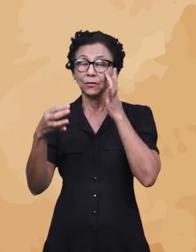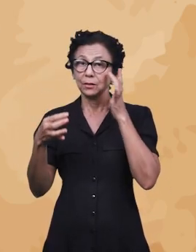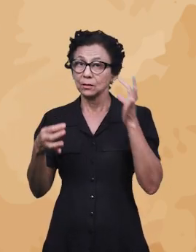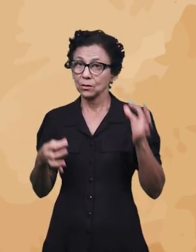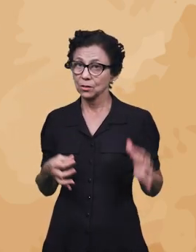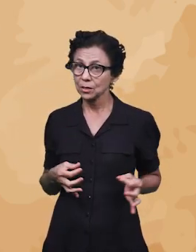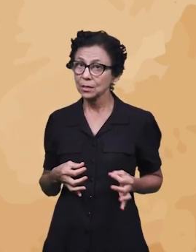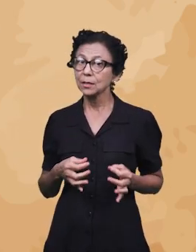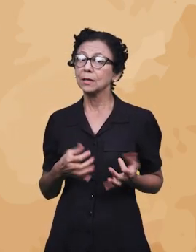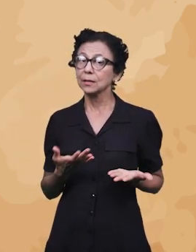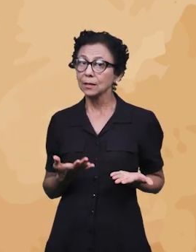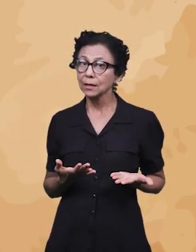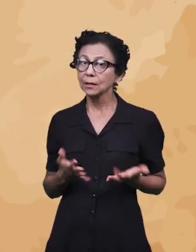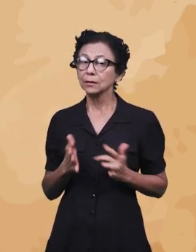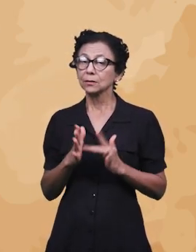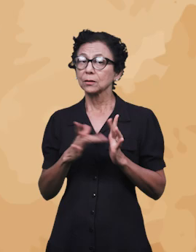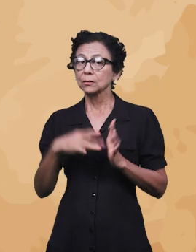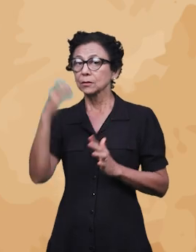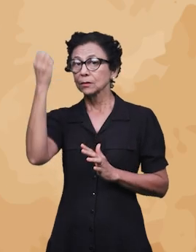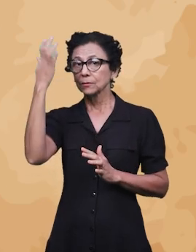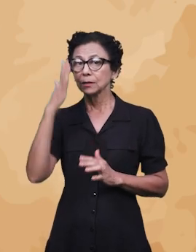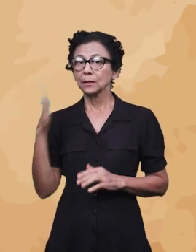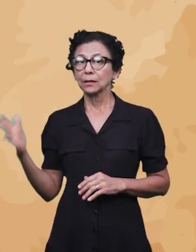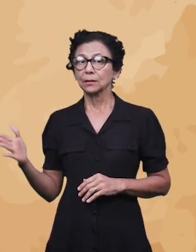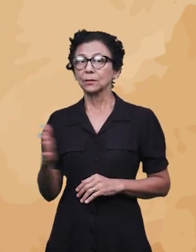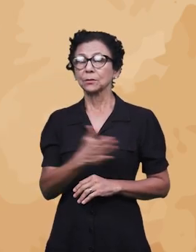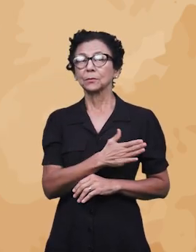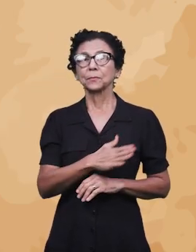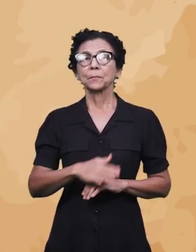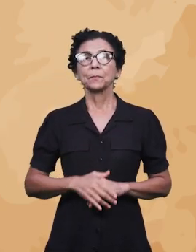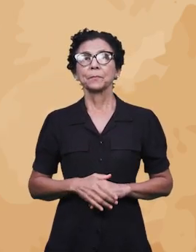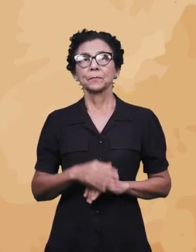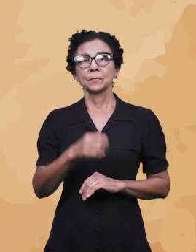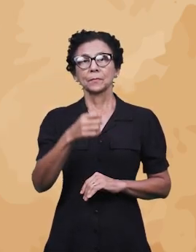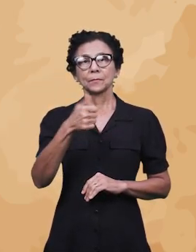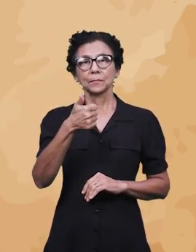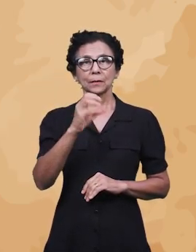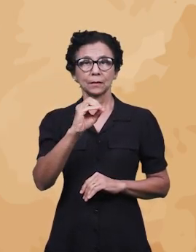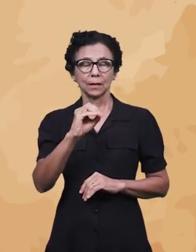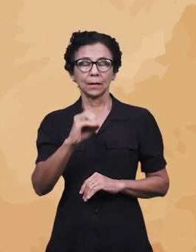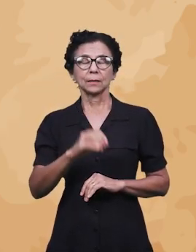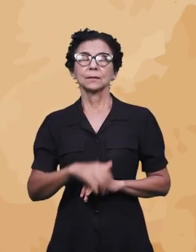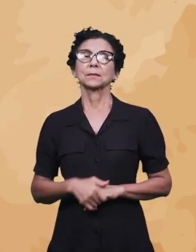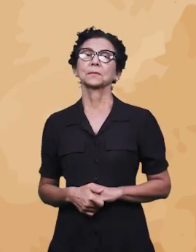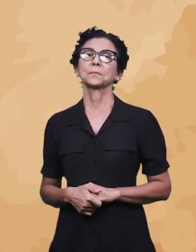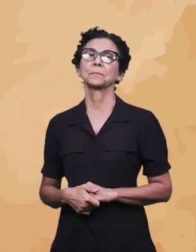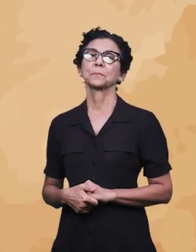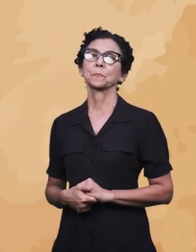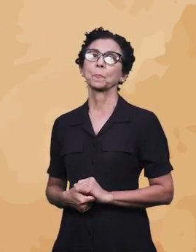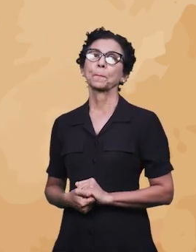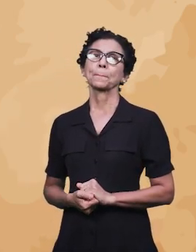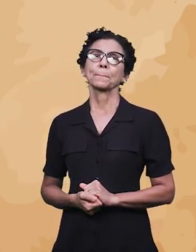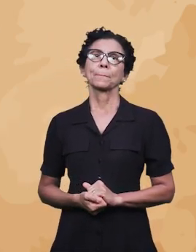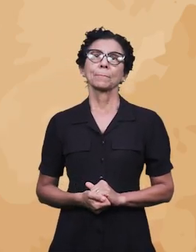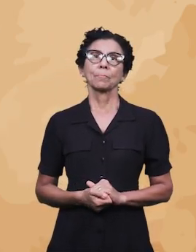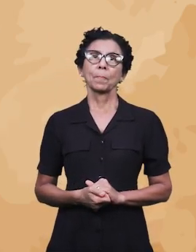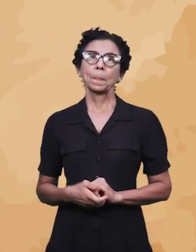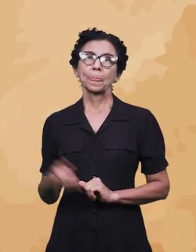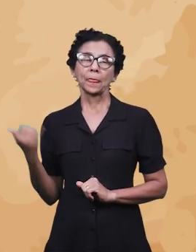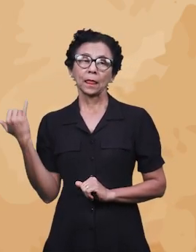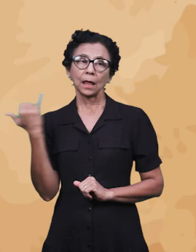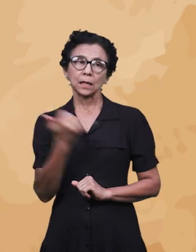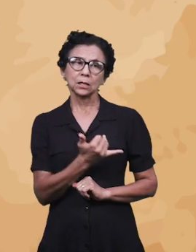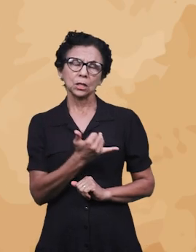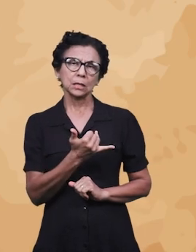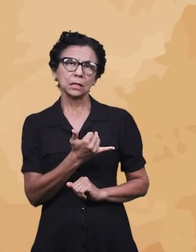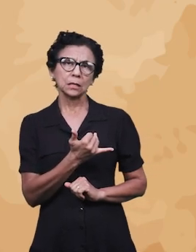aí o 7, bota o 10. Botou o 10, está aqui. E disse-me, não cedes as palavras da profecia deste livro. Outra vez